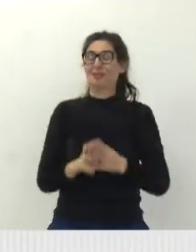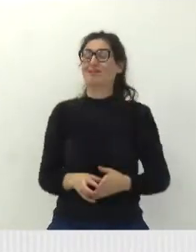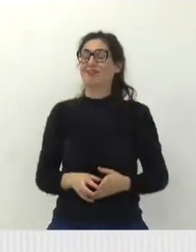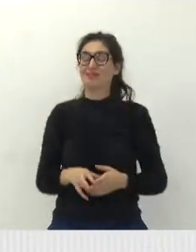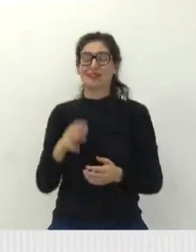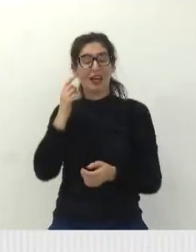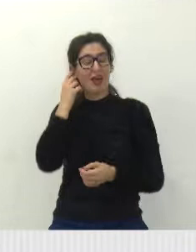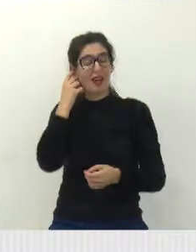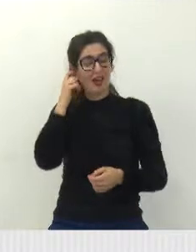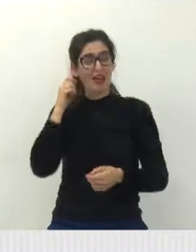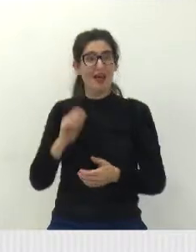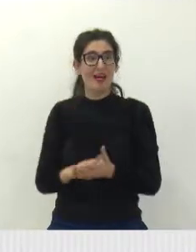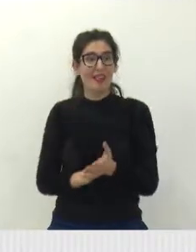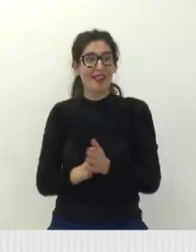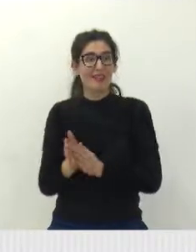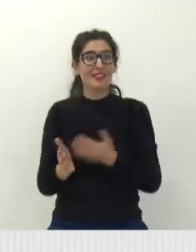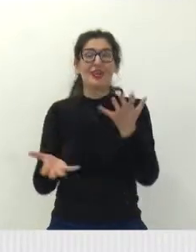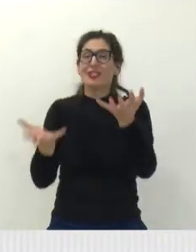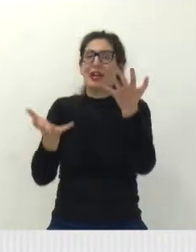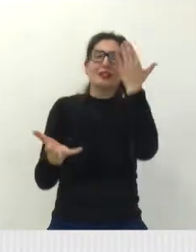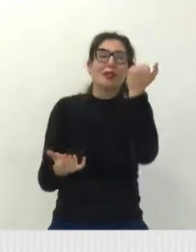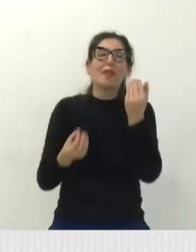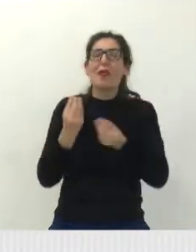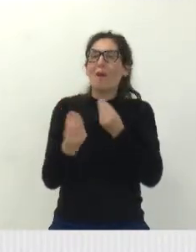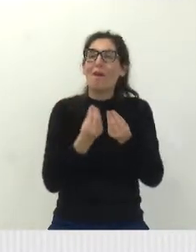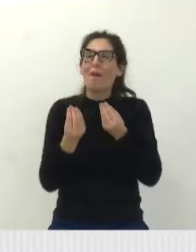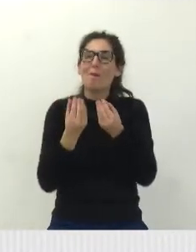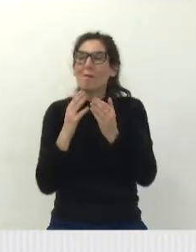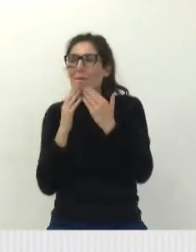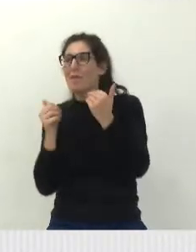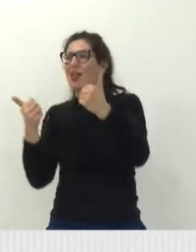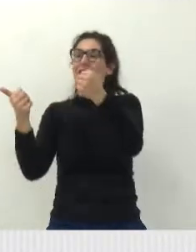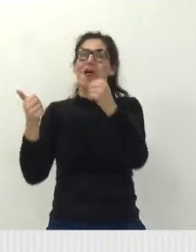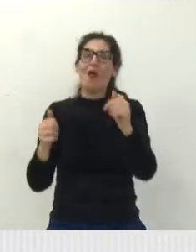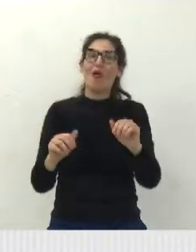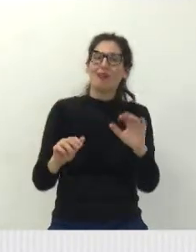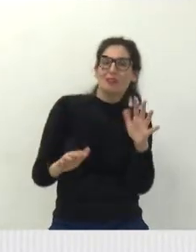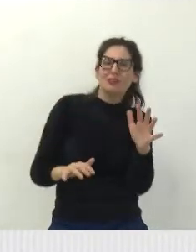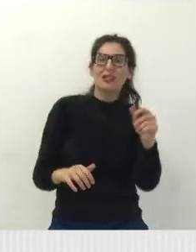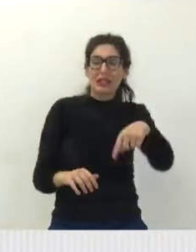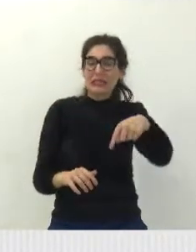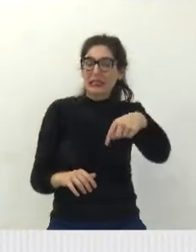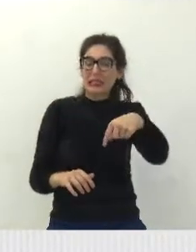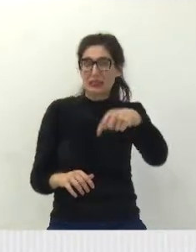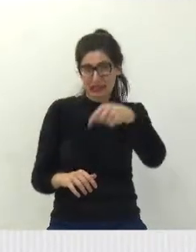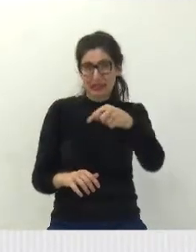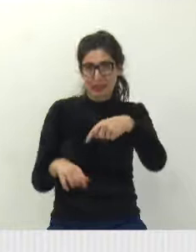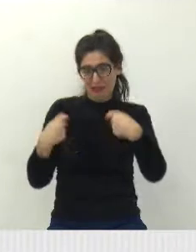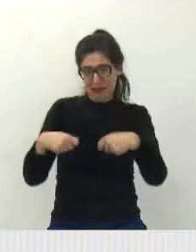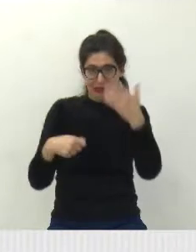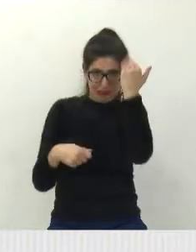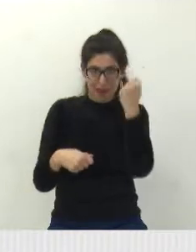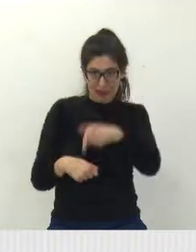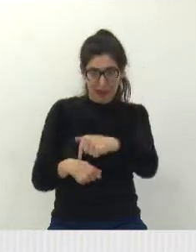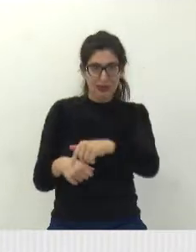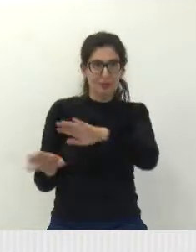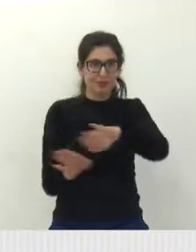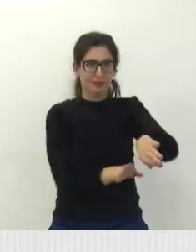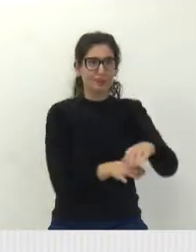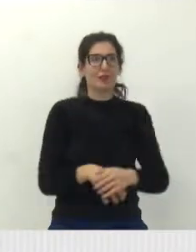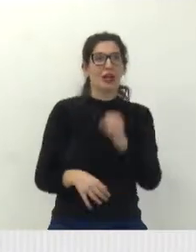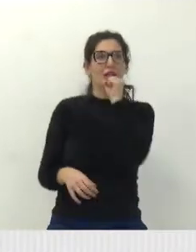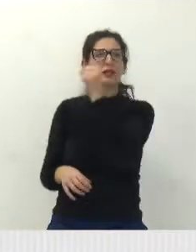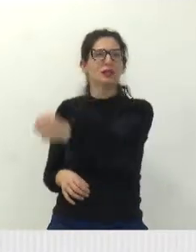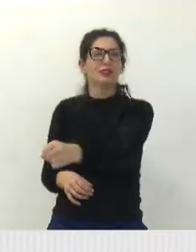quero saber o nível de atuação deles aqui, como é que está. Próximo. Também participei de uma entrevista na TVI, né,